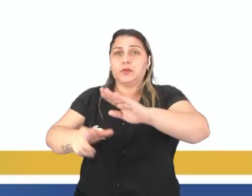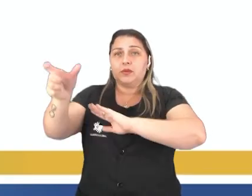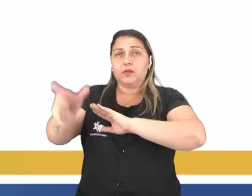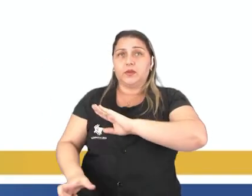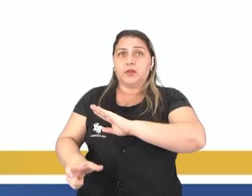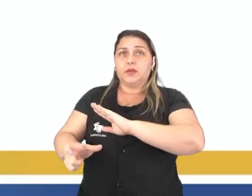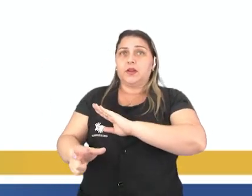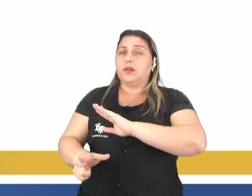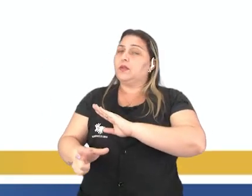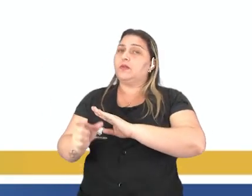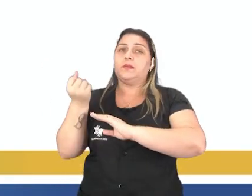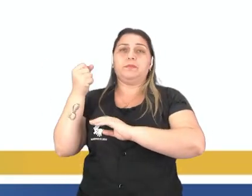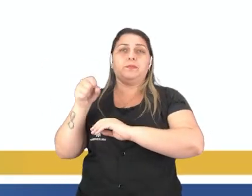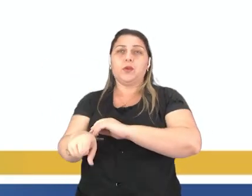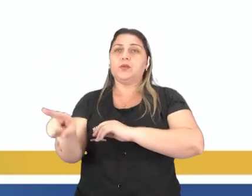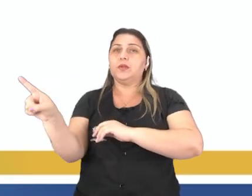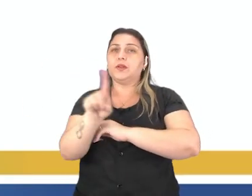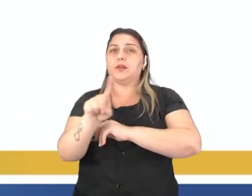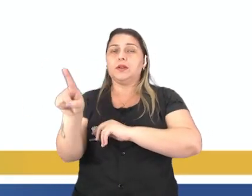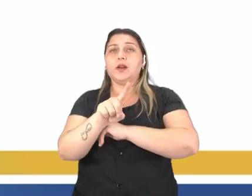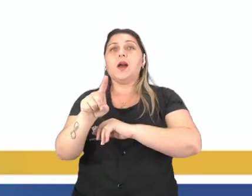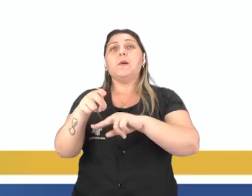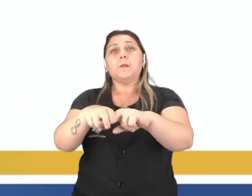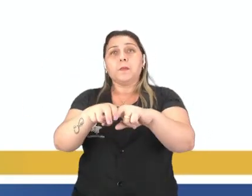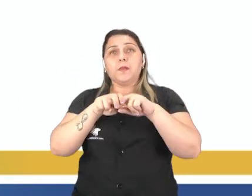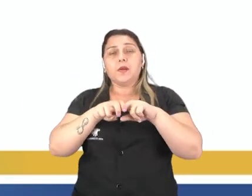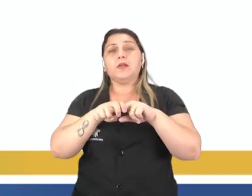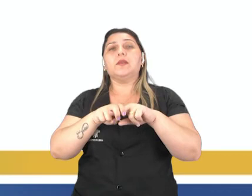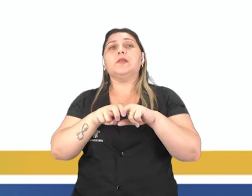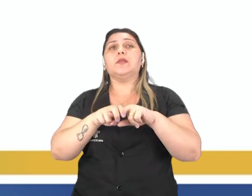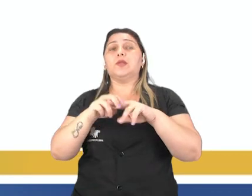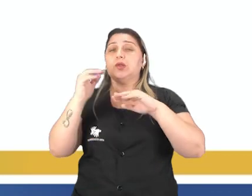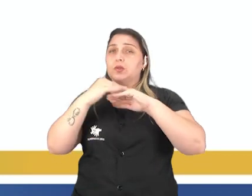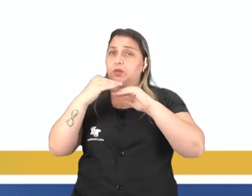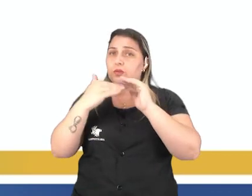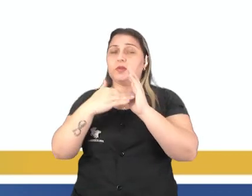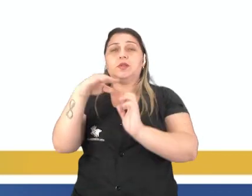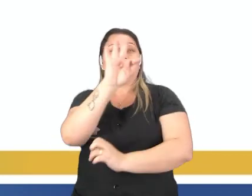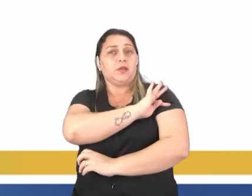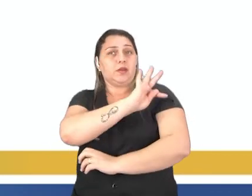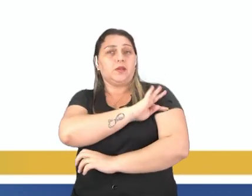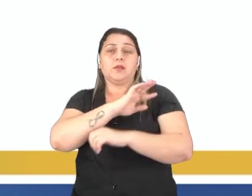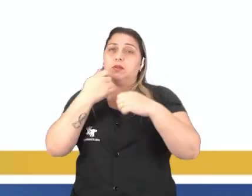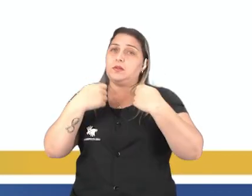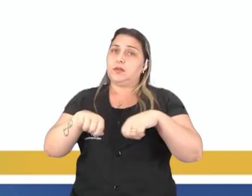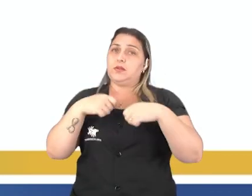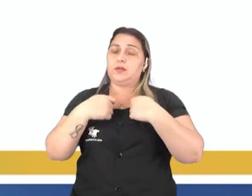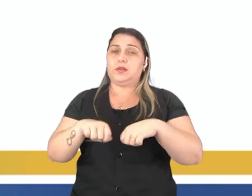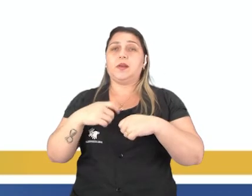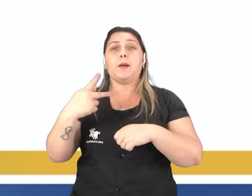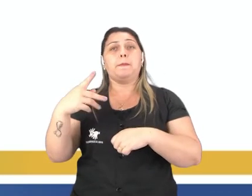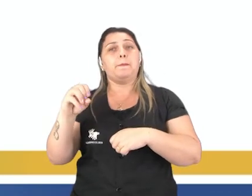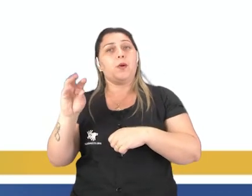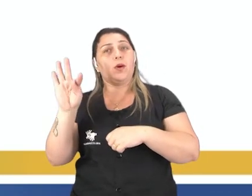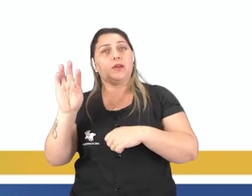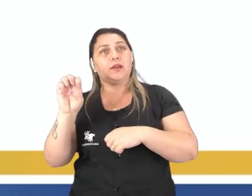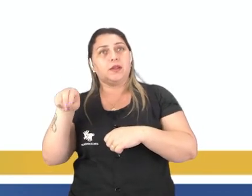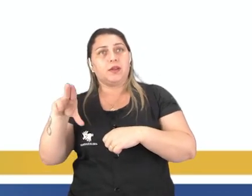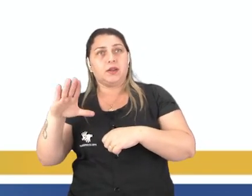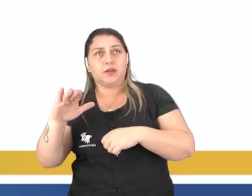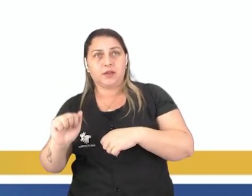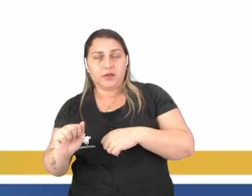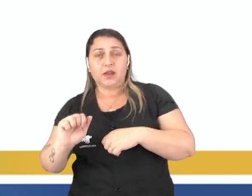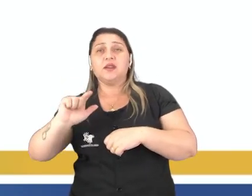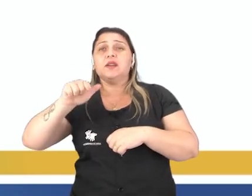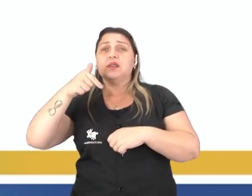adversário não será pontuada. Por isso que a gente coloca aí que todas as técnicas devem ser executadas em potência. E aí